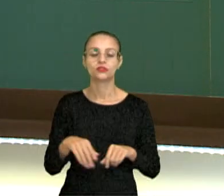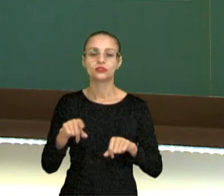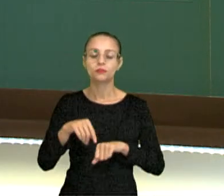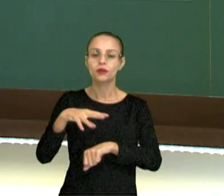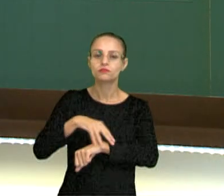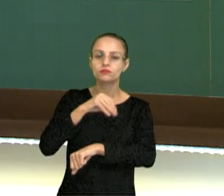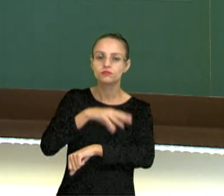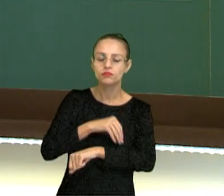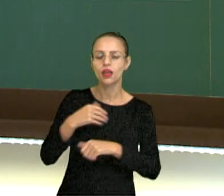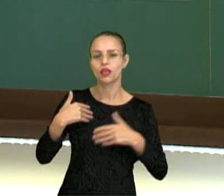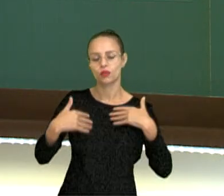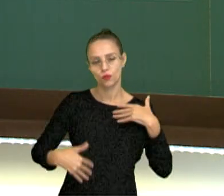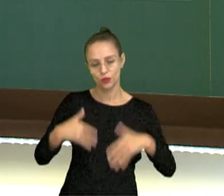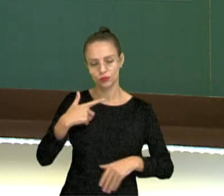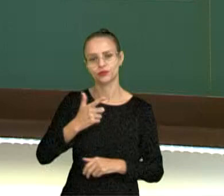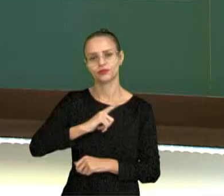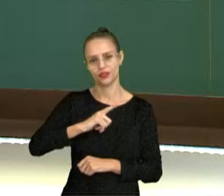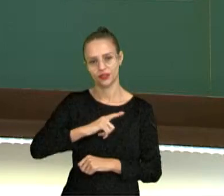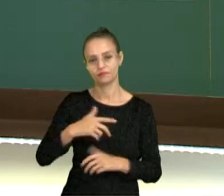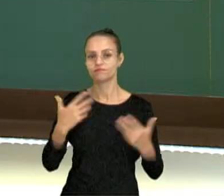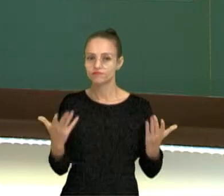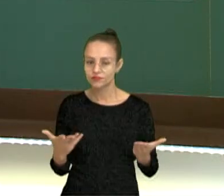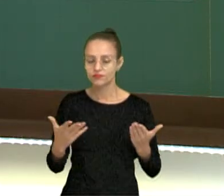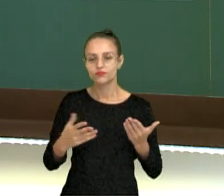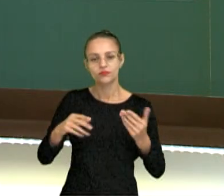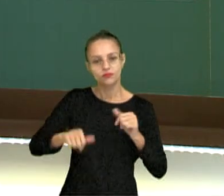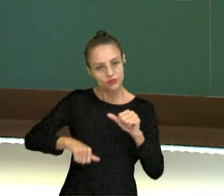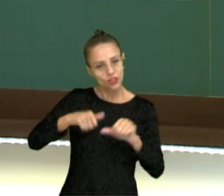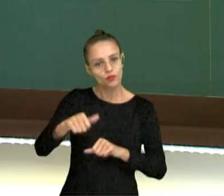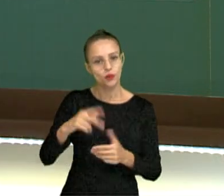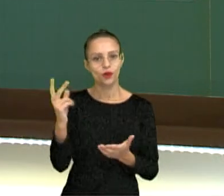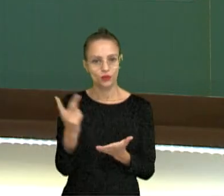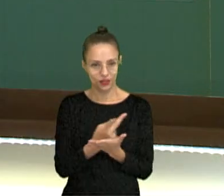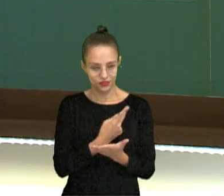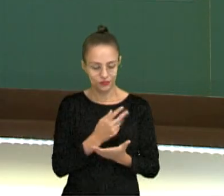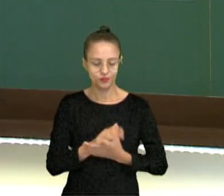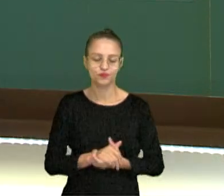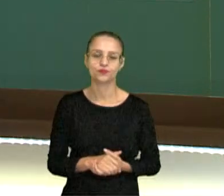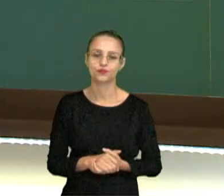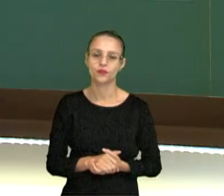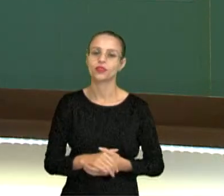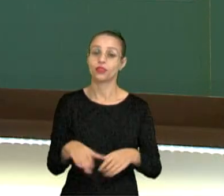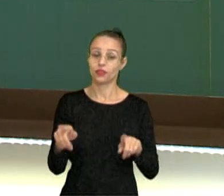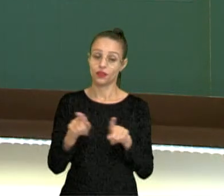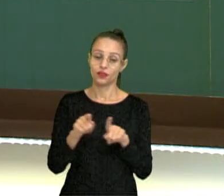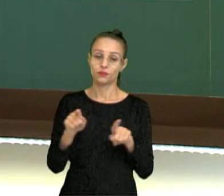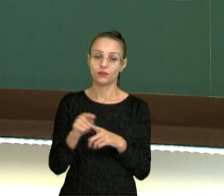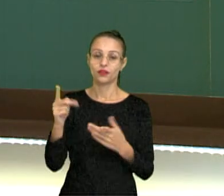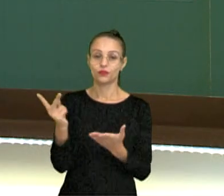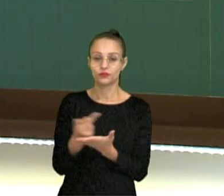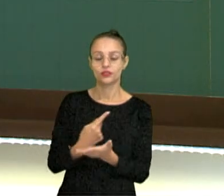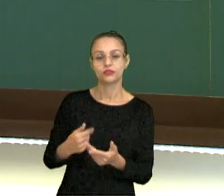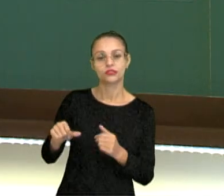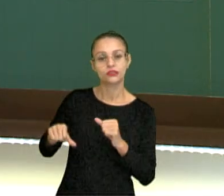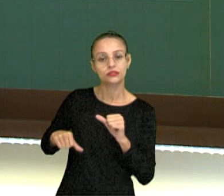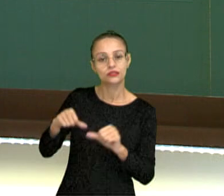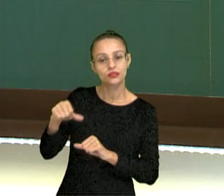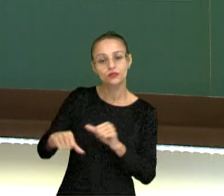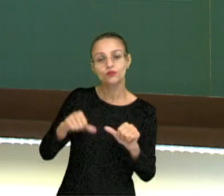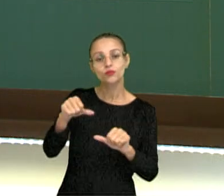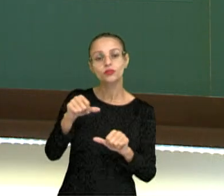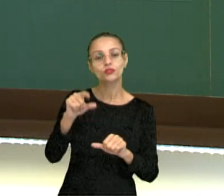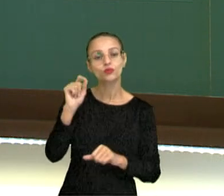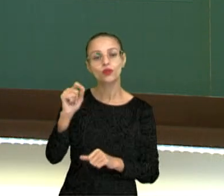em algumas regiões do corpo. São transformações que acontecem. Também acontecem as transformações, as